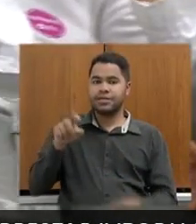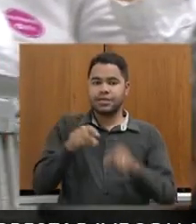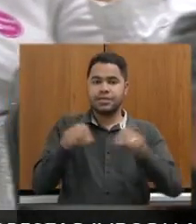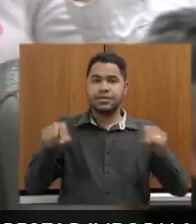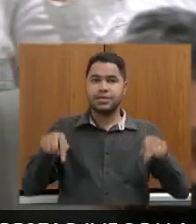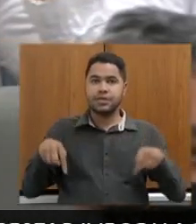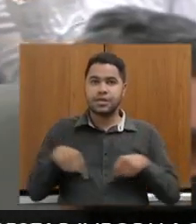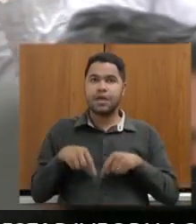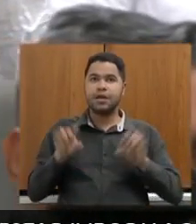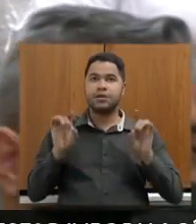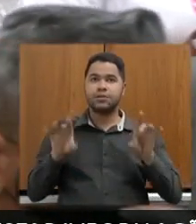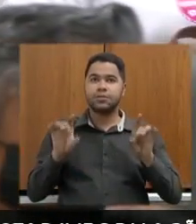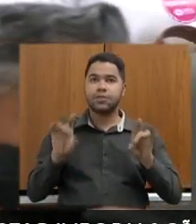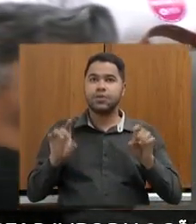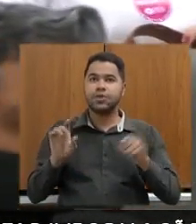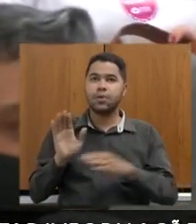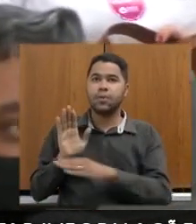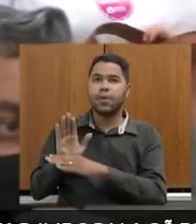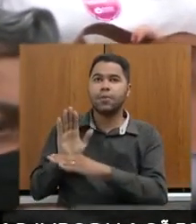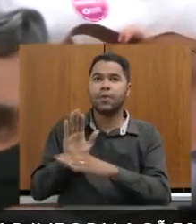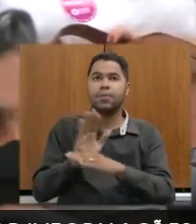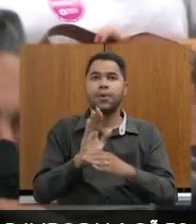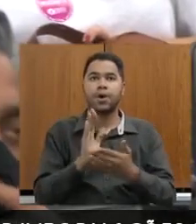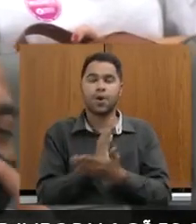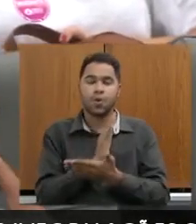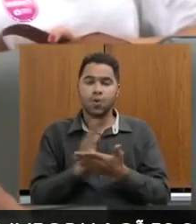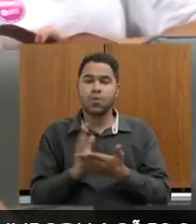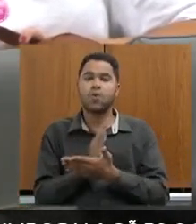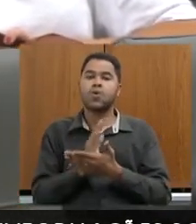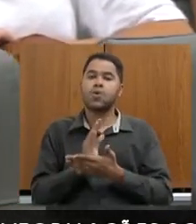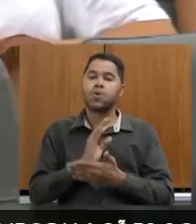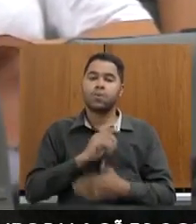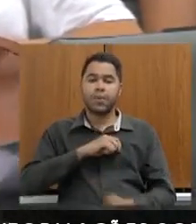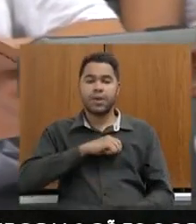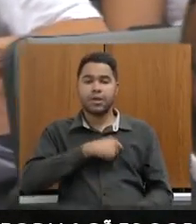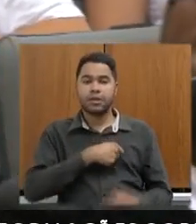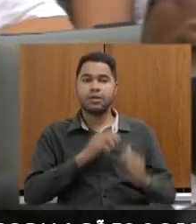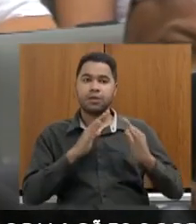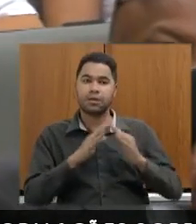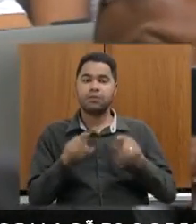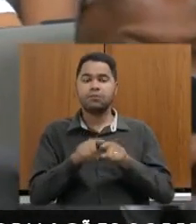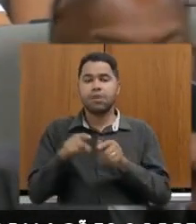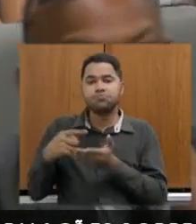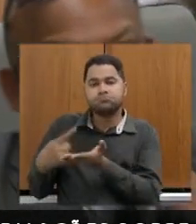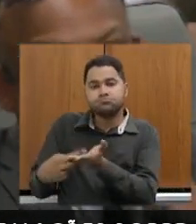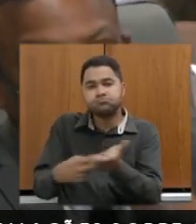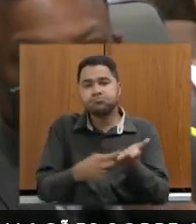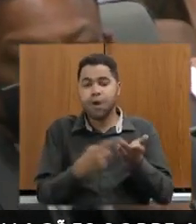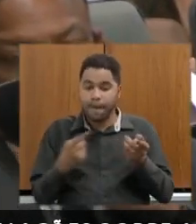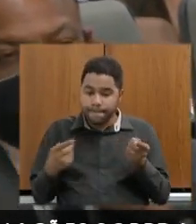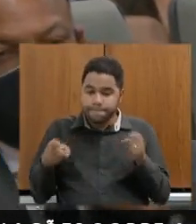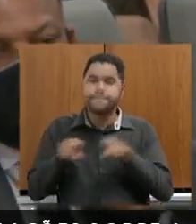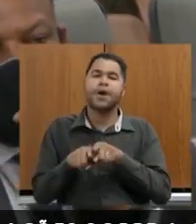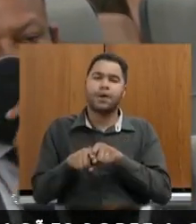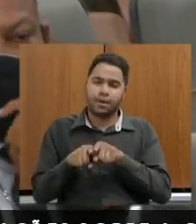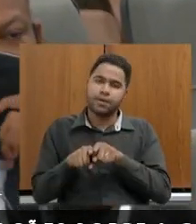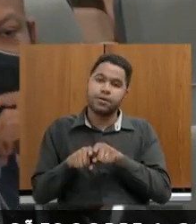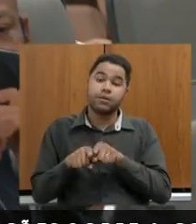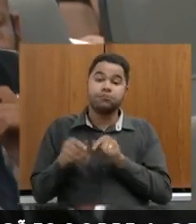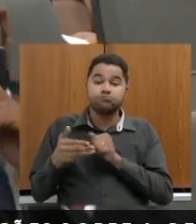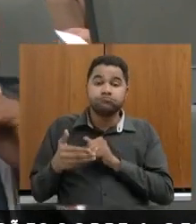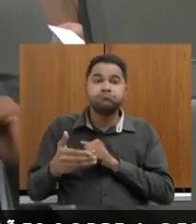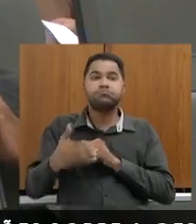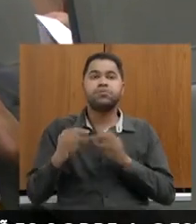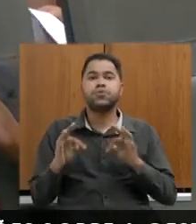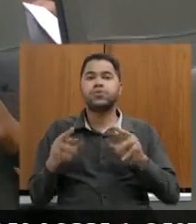depoimento especial né para contribuir com algumas delegacias e depois disso a polícia civil fez convênios e em breve eu acho que todas as